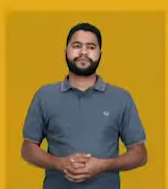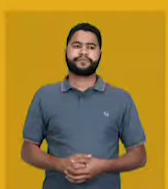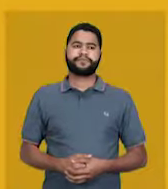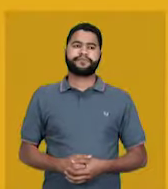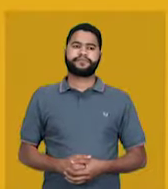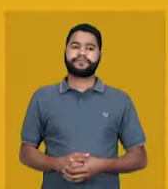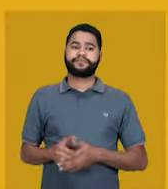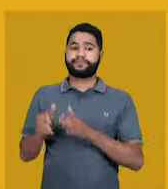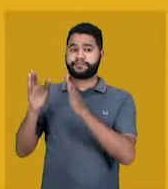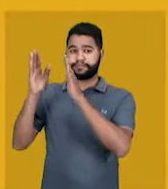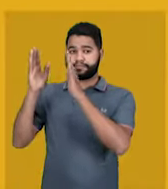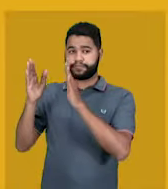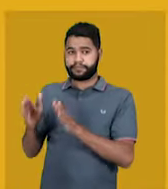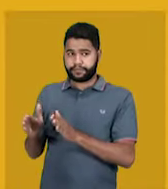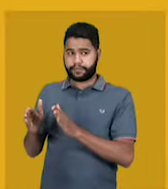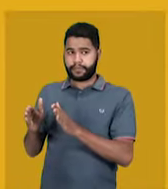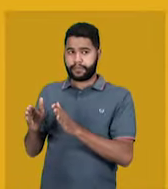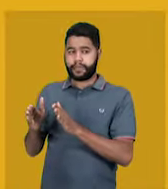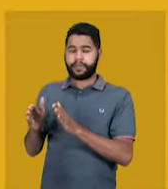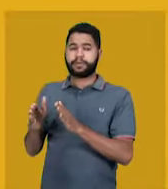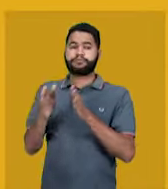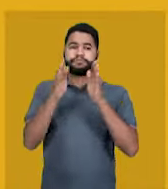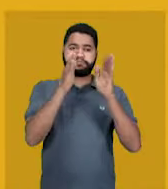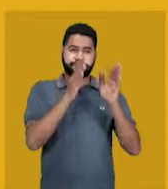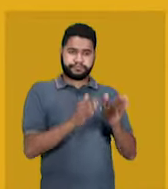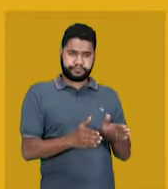Daí eu tenho a minha fração.